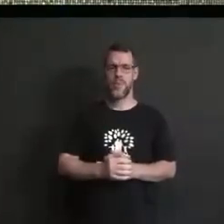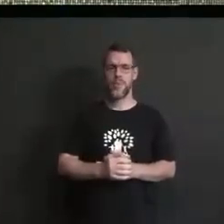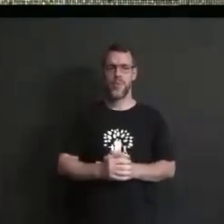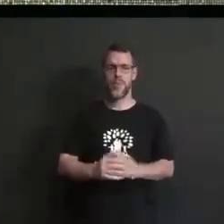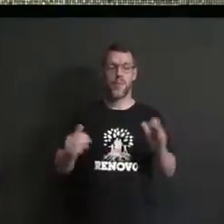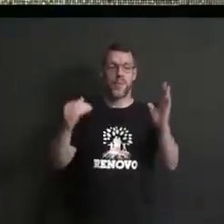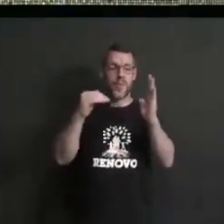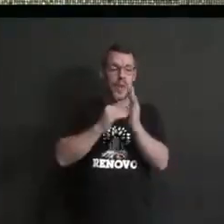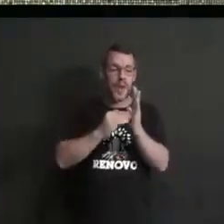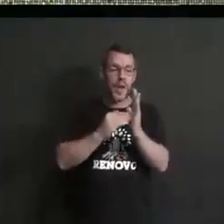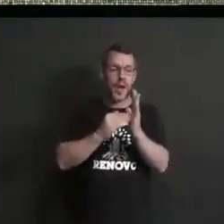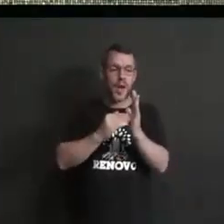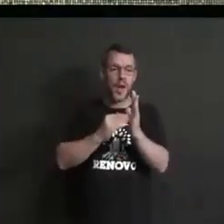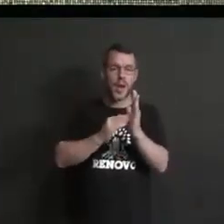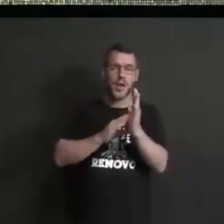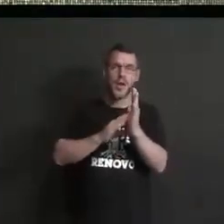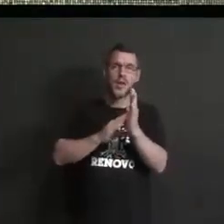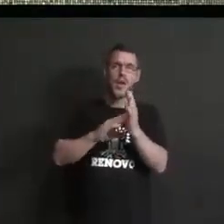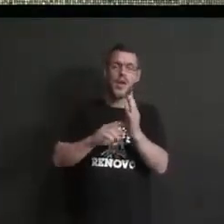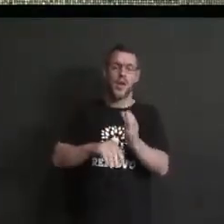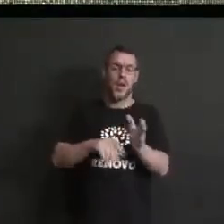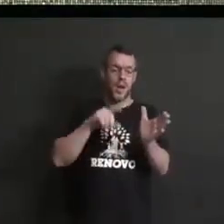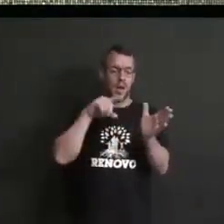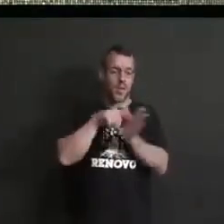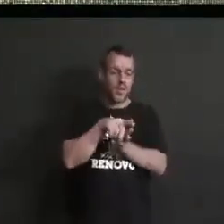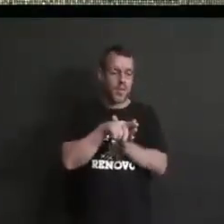até que ele faz uma pergunta,